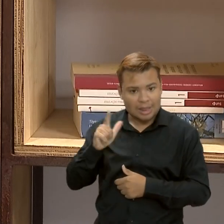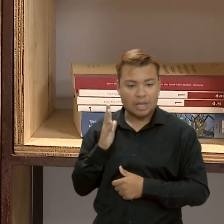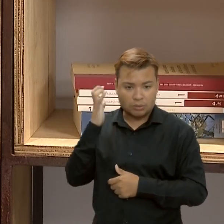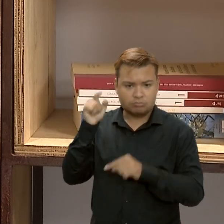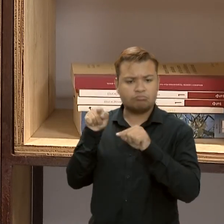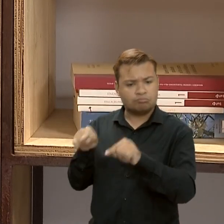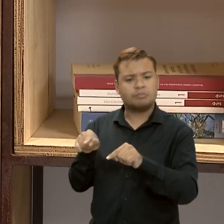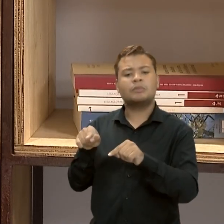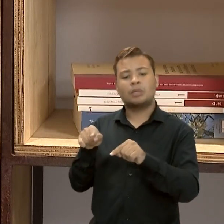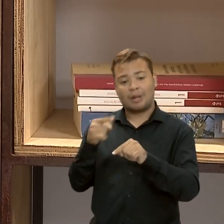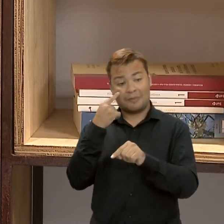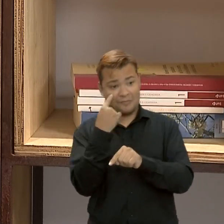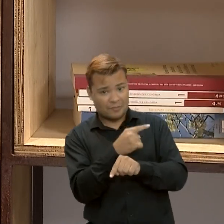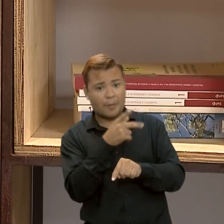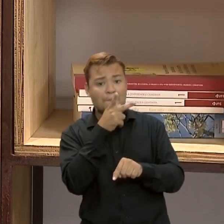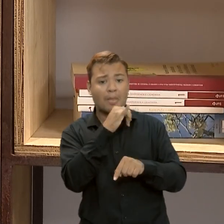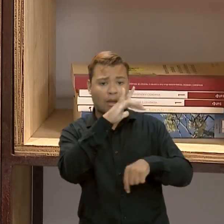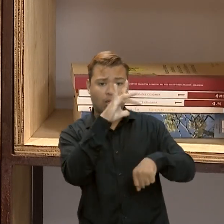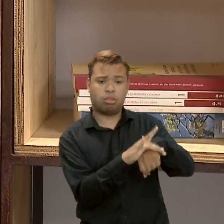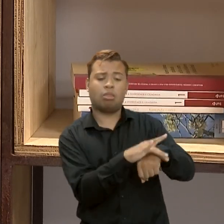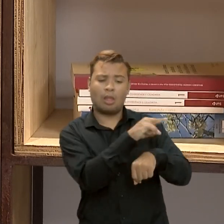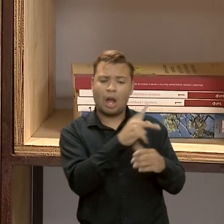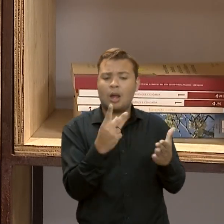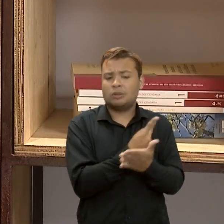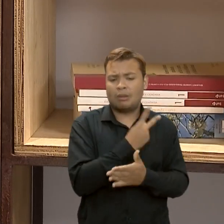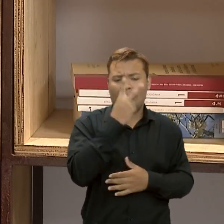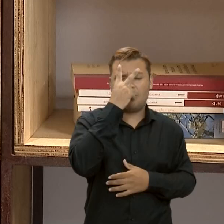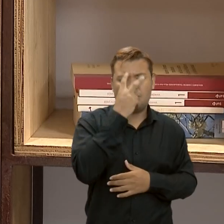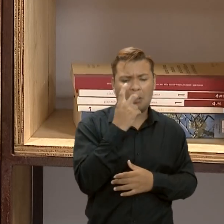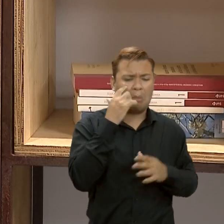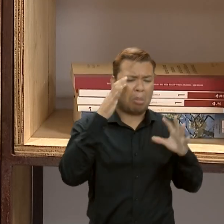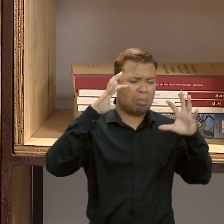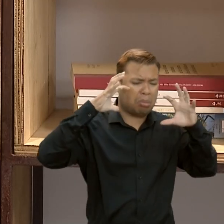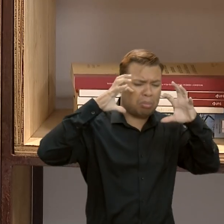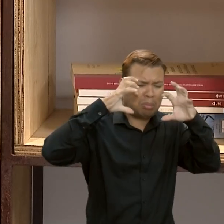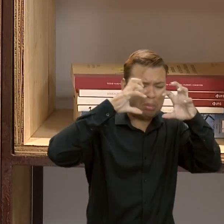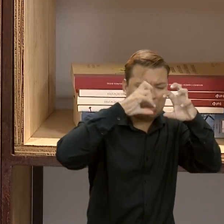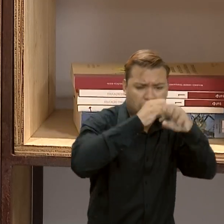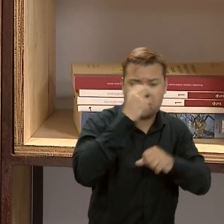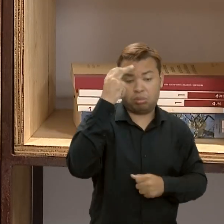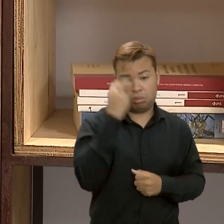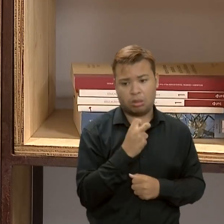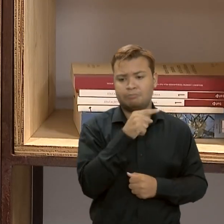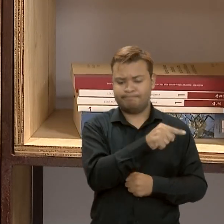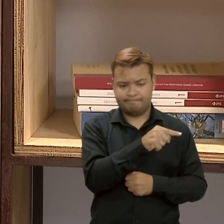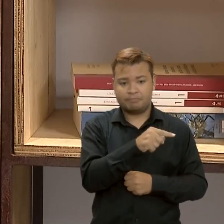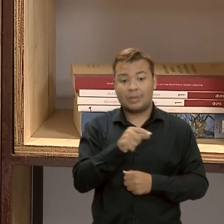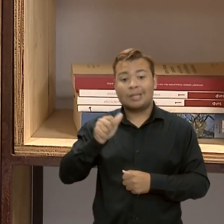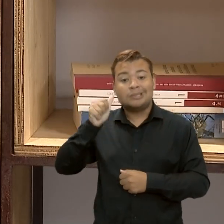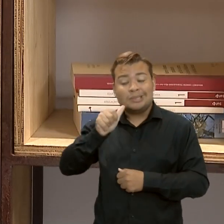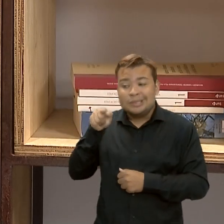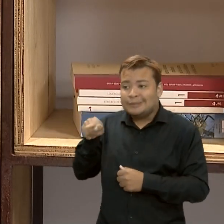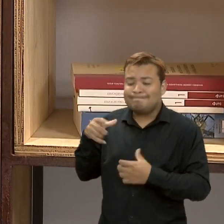ela vê o seu pai adoecido, né, devido a uma cegueira que só ia piorando com o tempo. E ela se vê no lugar